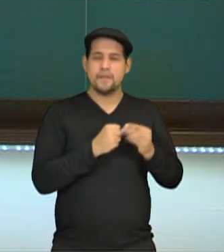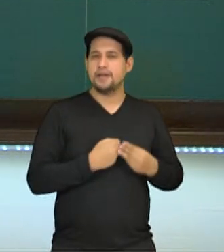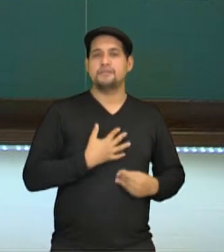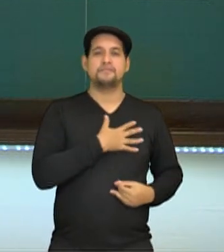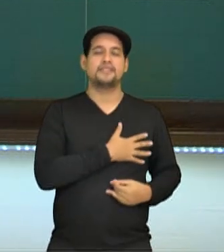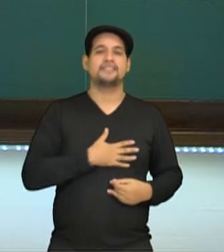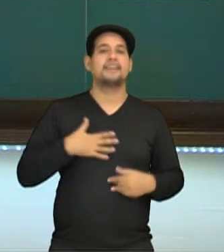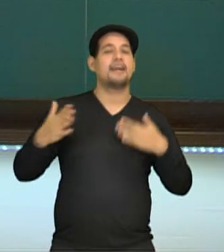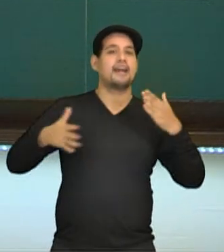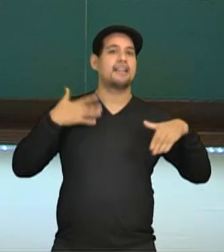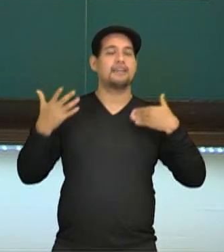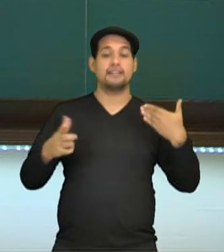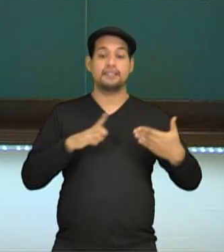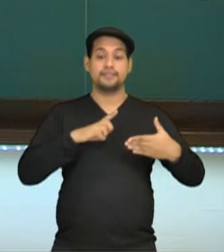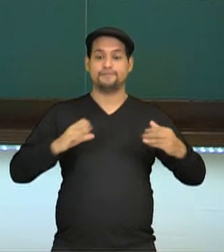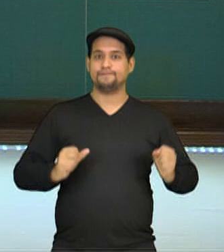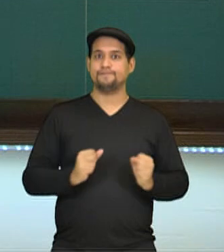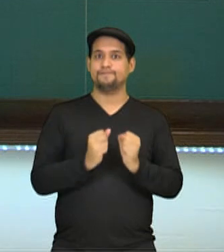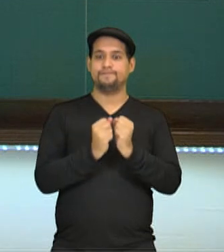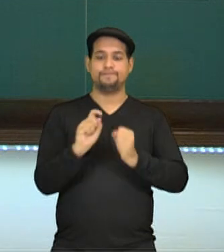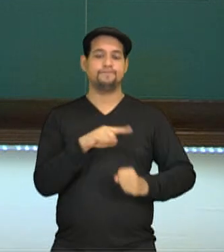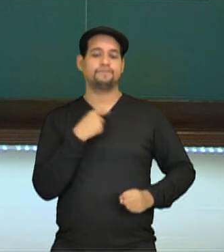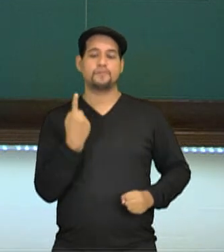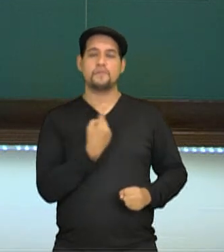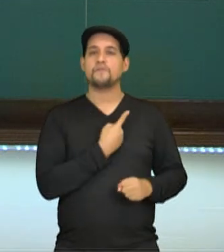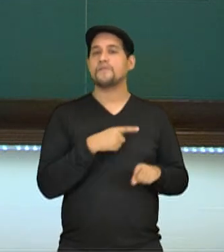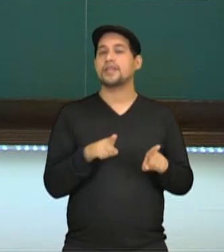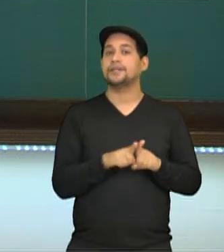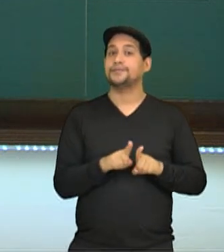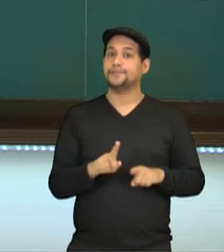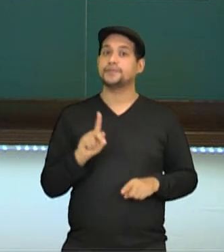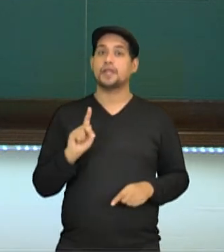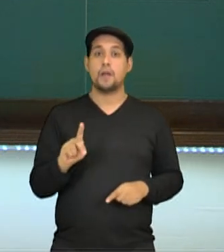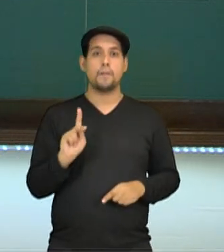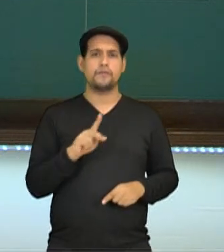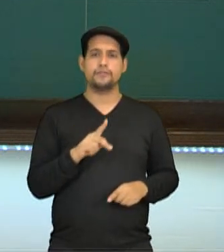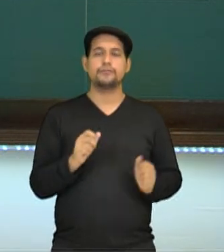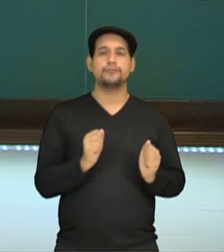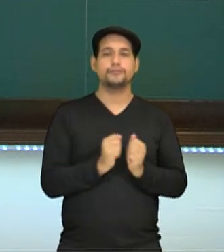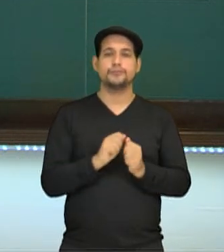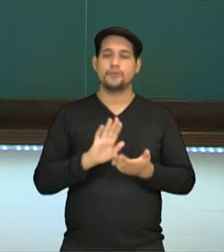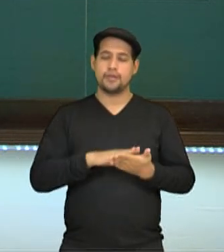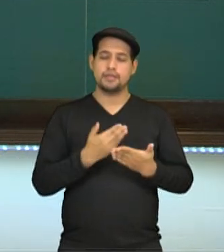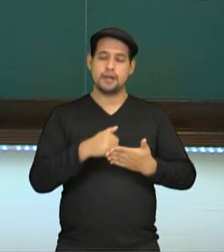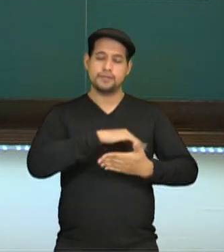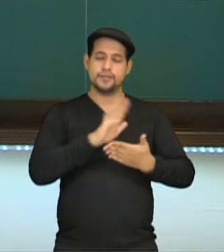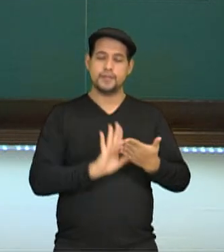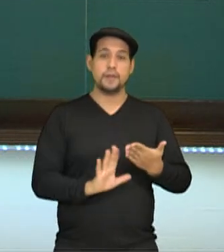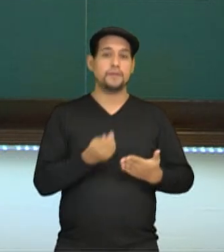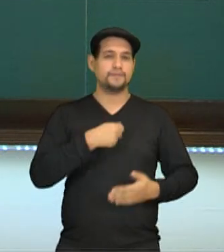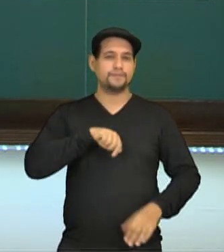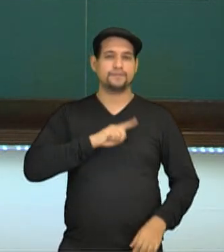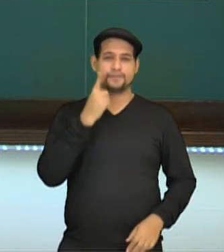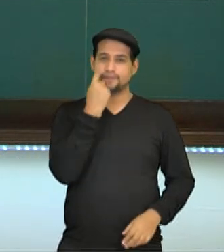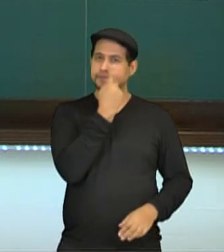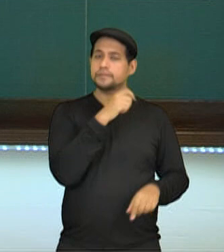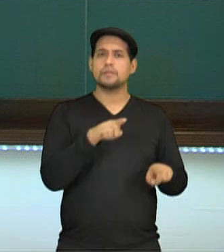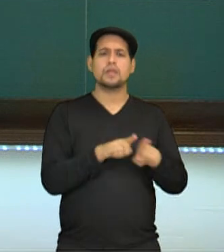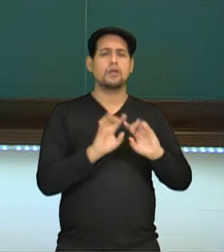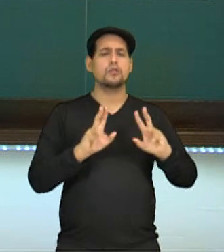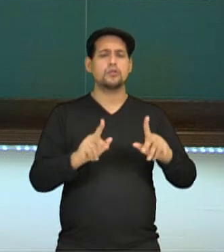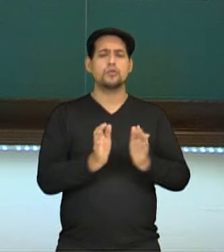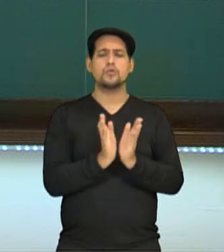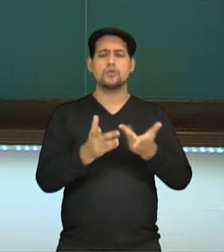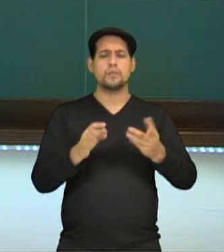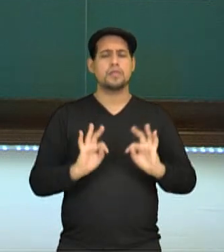alegria tê-lo aí junto conosco, eu e o Kelvin, toda a equipe do Aulas Paraná, equipe técnica,